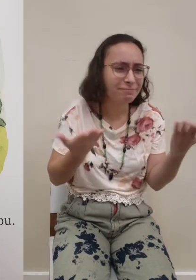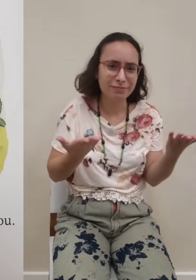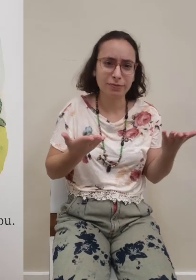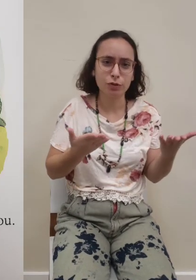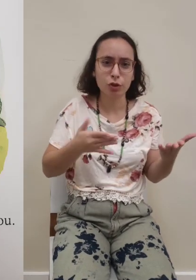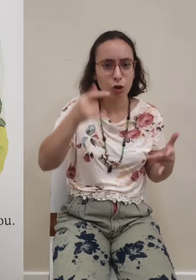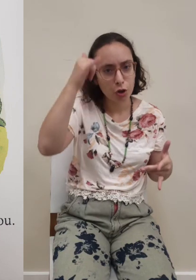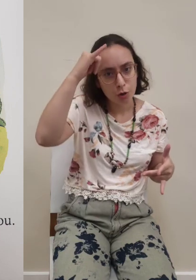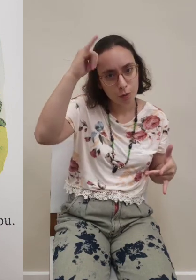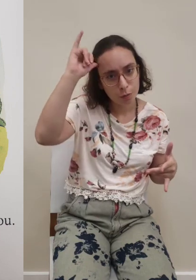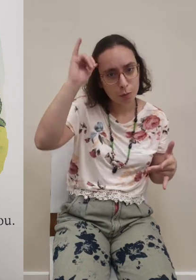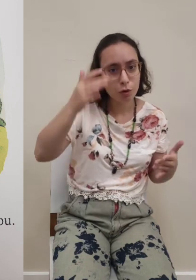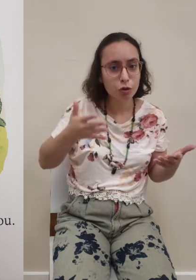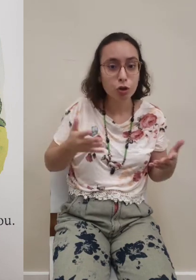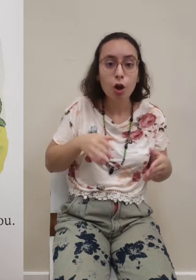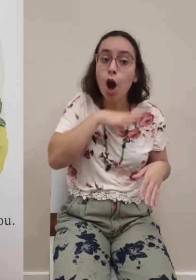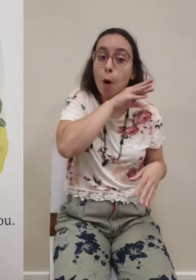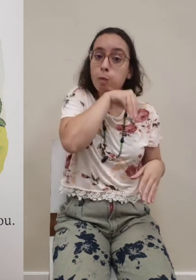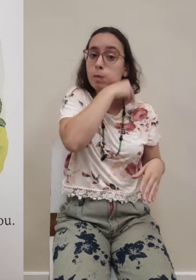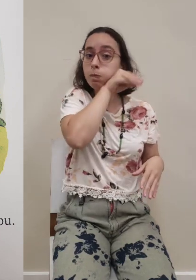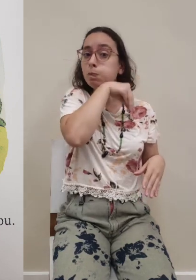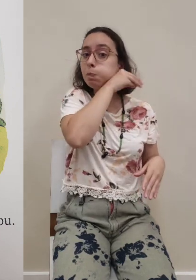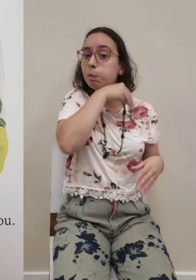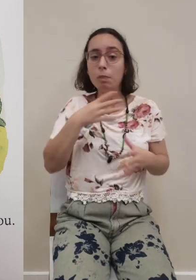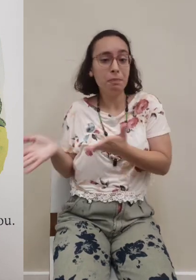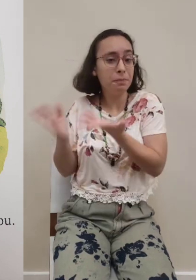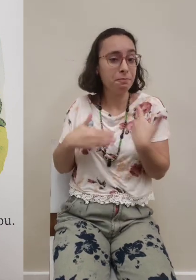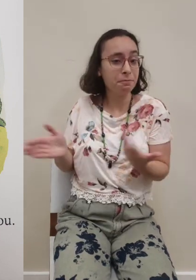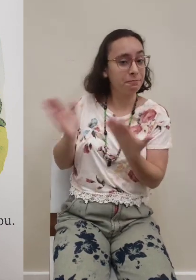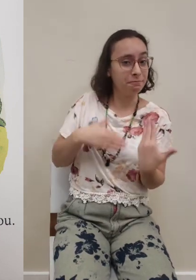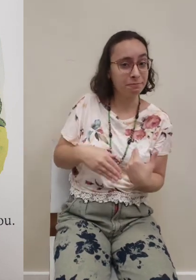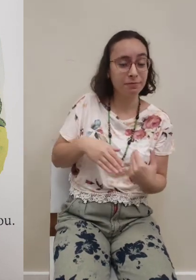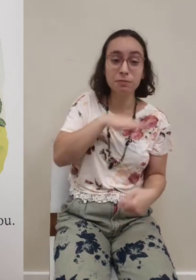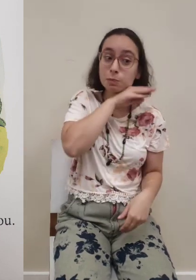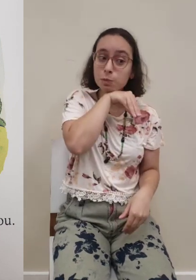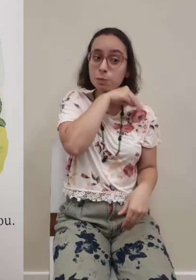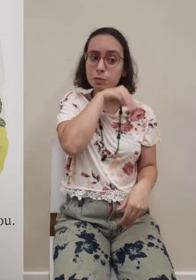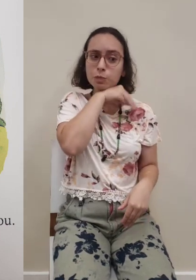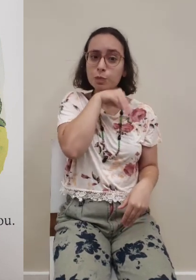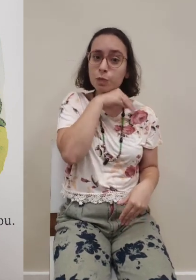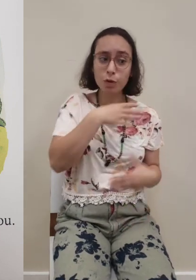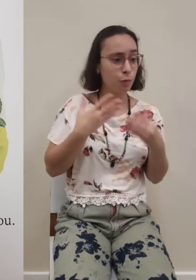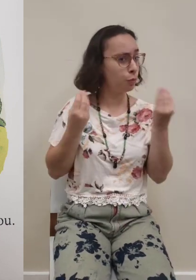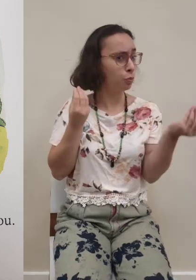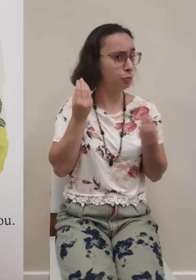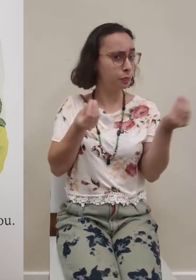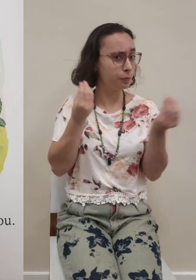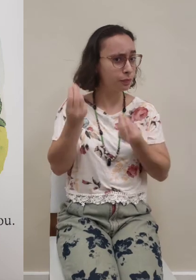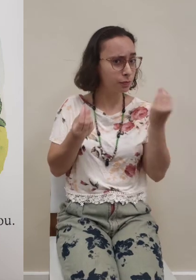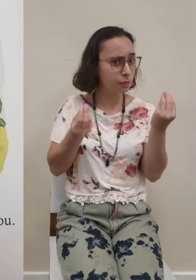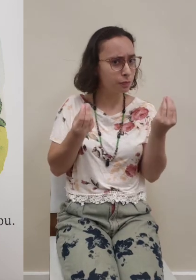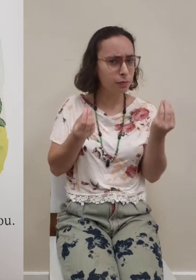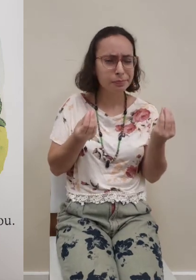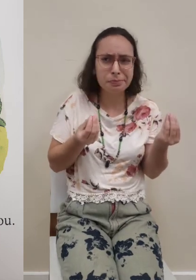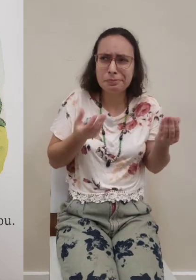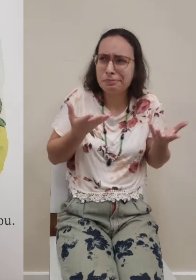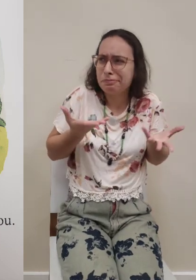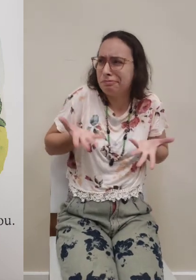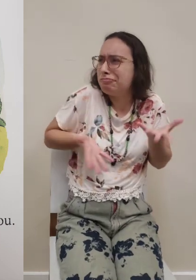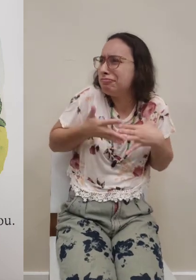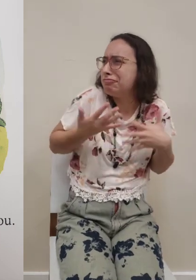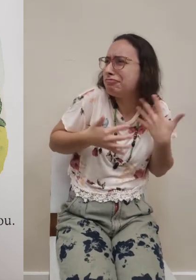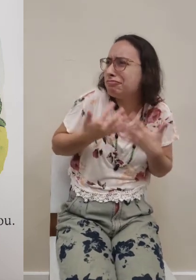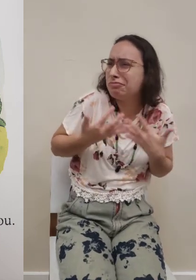Bote o porco para dentro, o velho falou. O porco para dentro? Estranho.